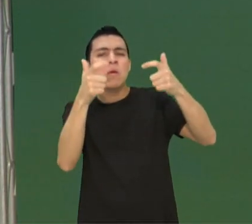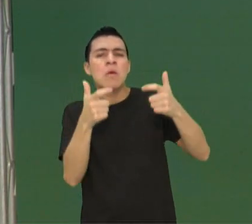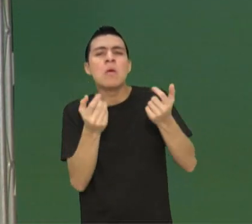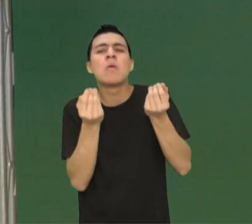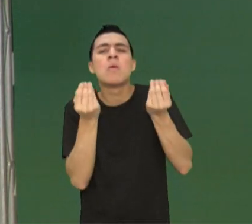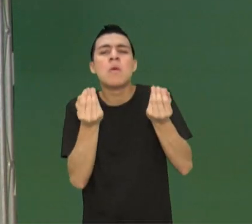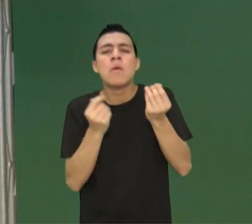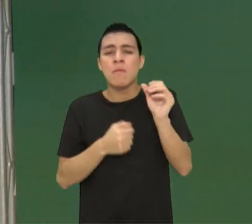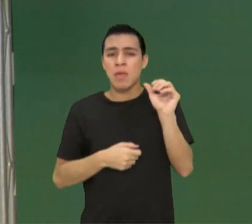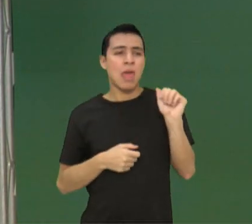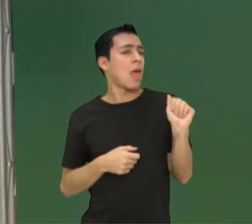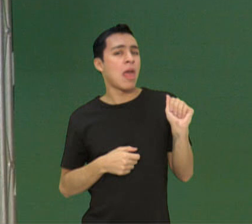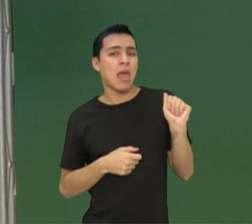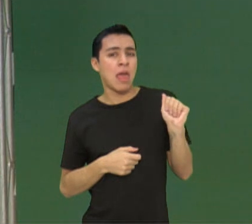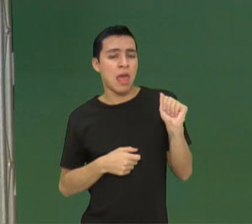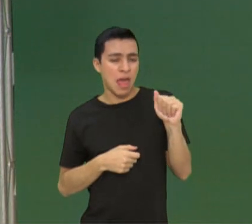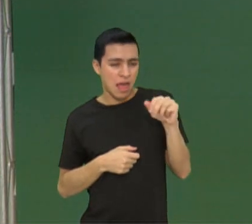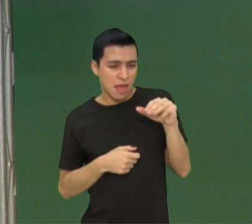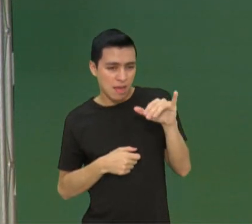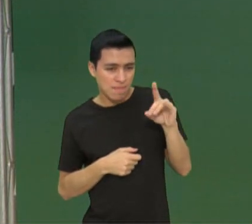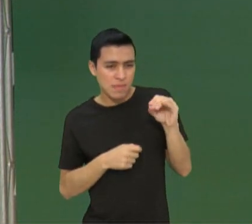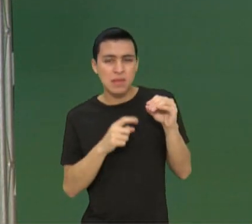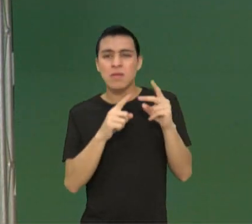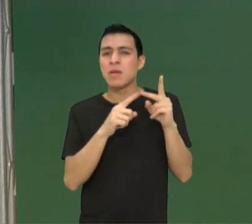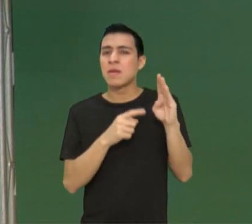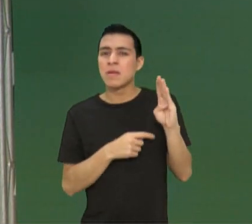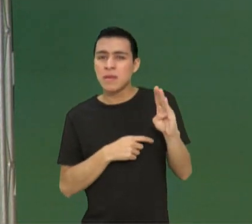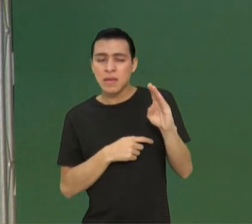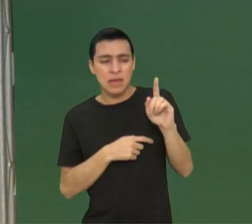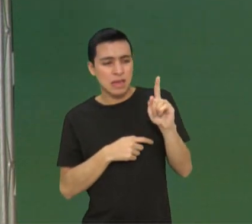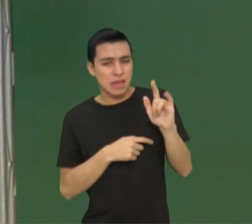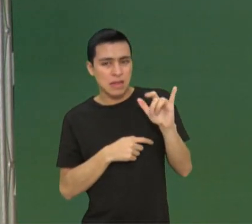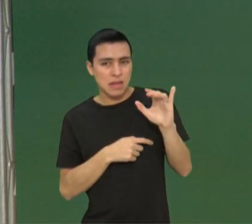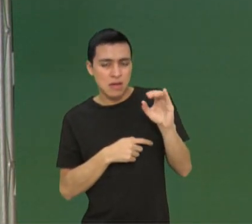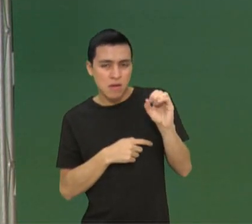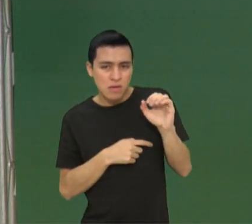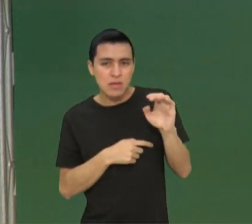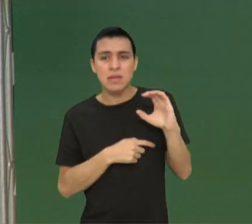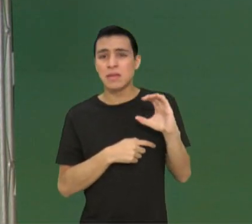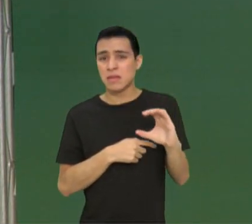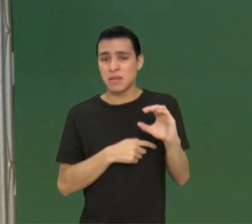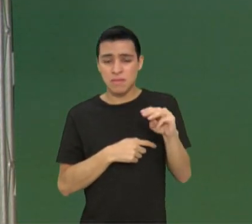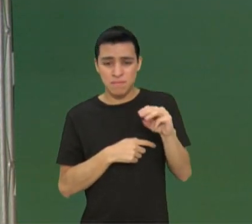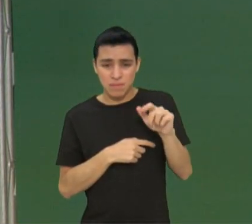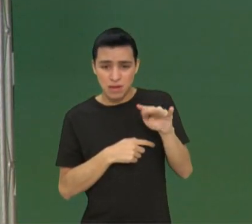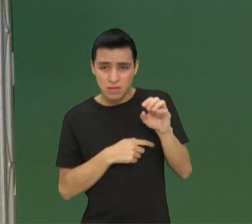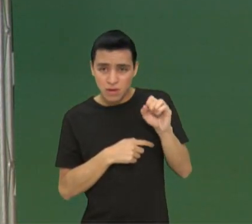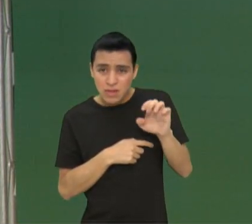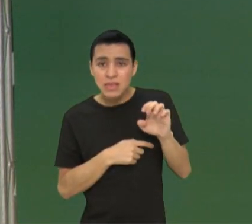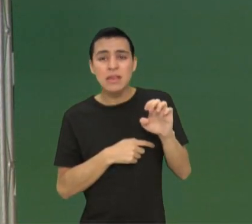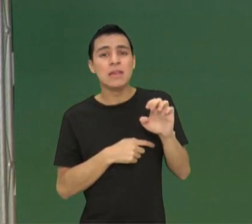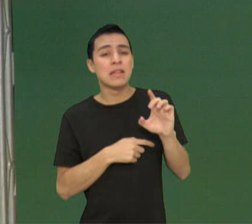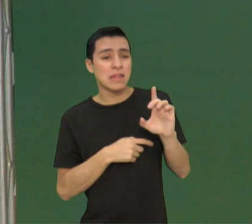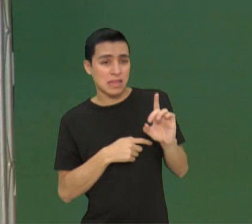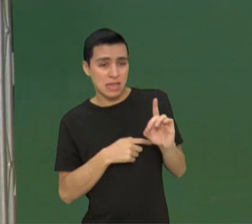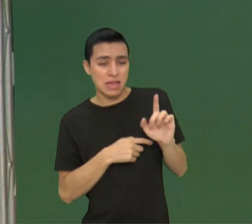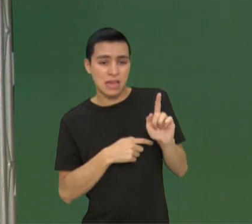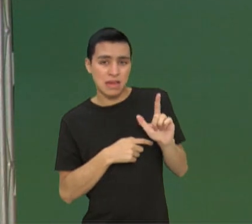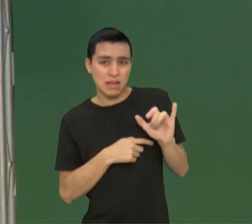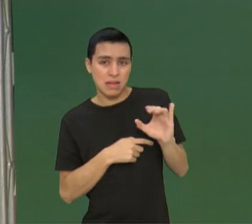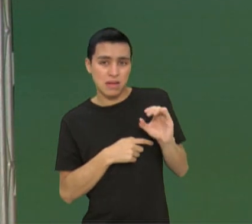de letra A, amido, letra B, glicose, letra C, maltose, letra D,